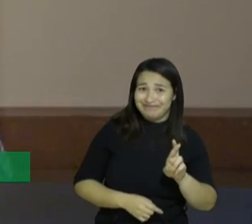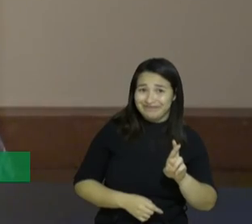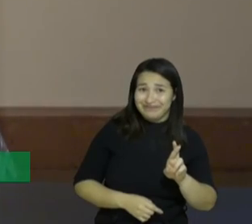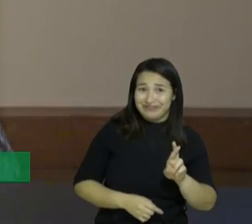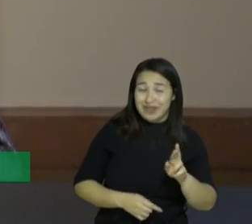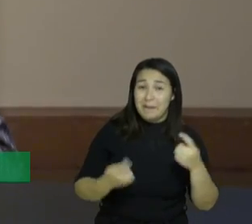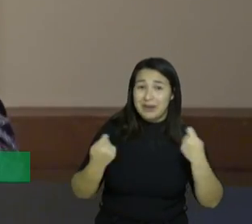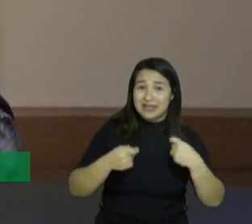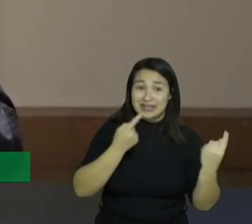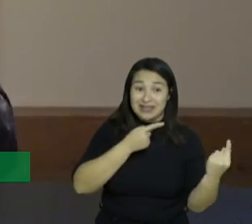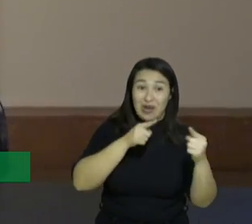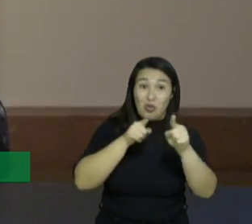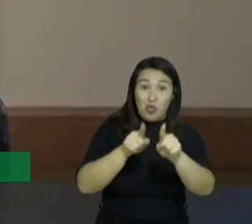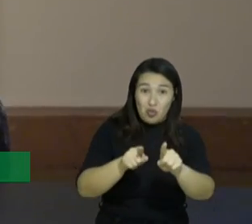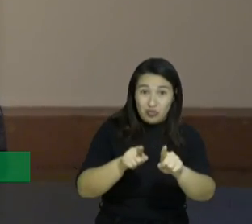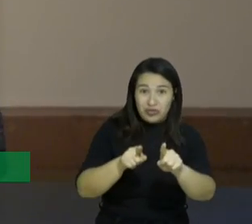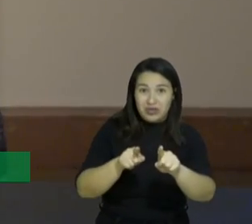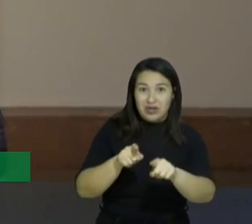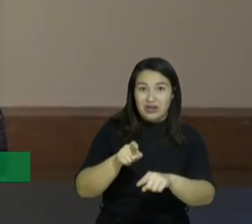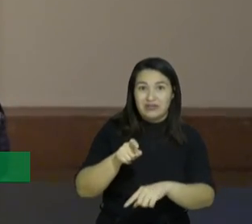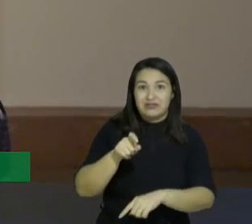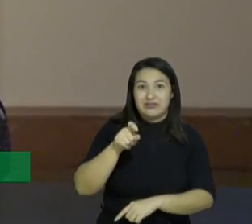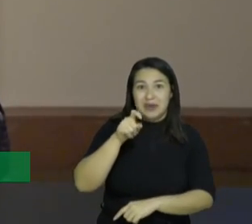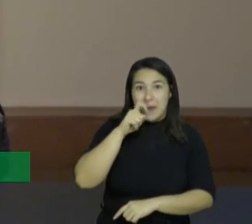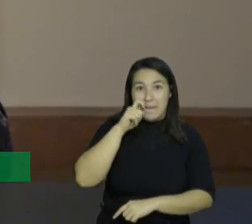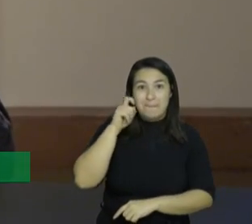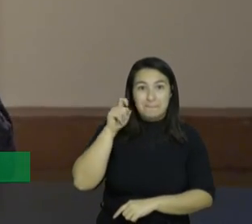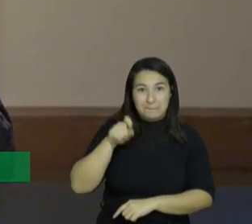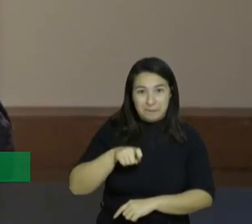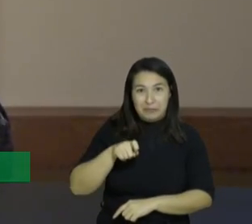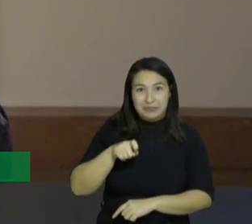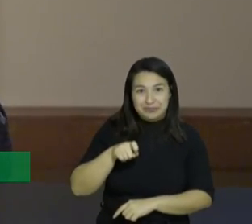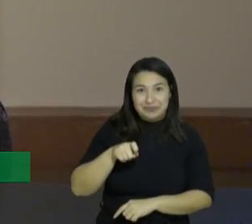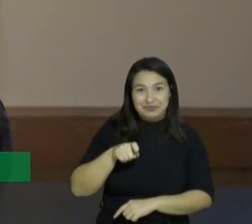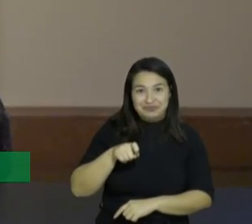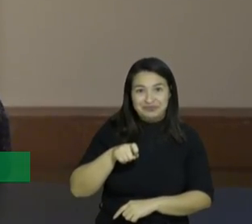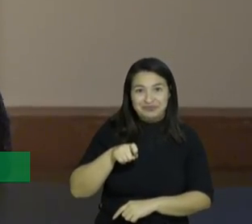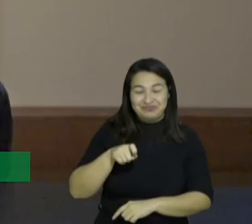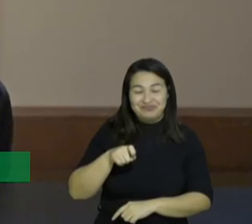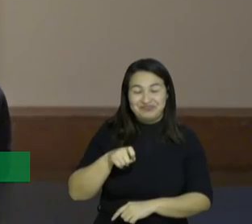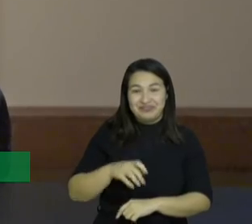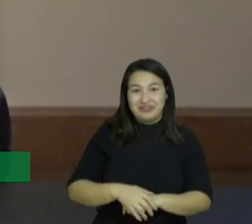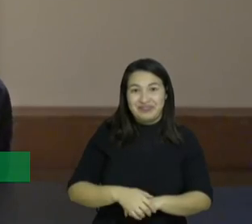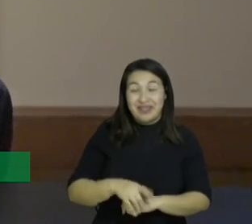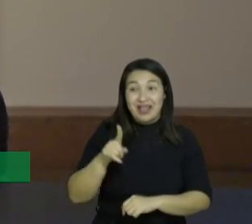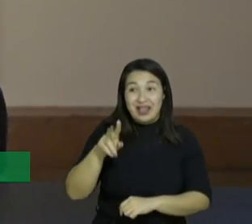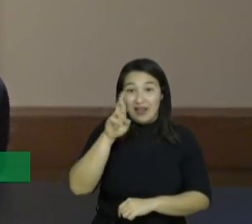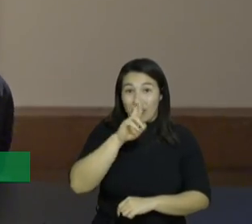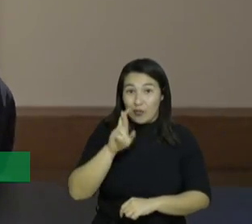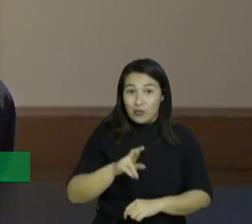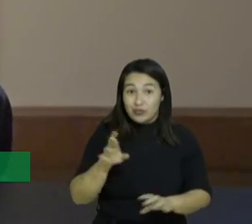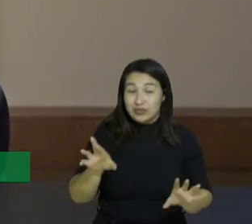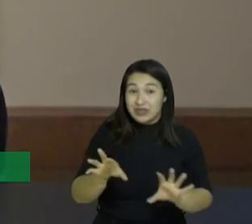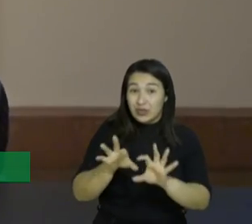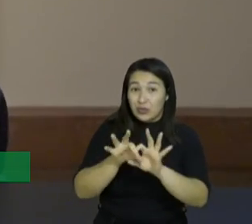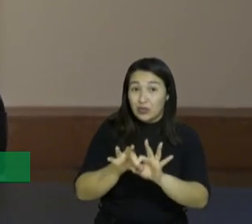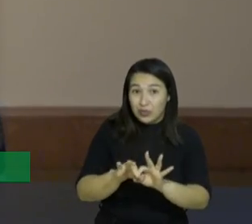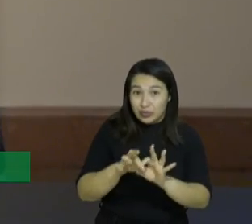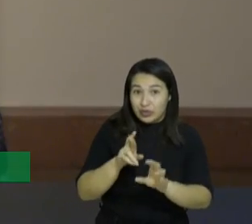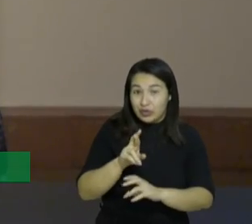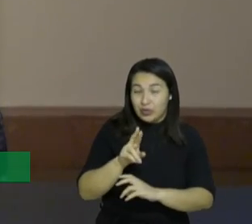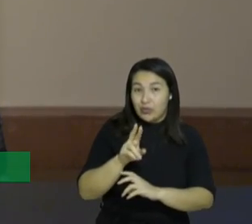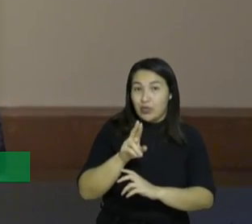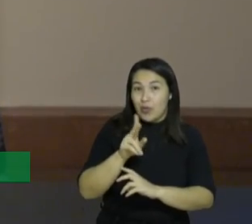Putin eh na Ucrânia uniu os países da União Europeia mais do que nunca aliás em em uma posição geopolítica comum n em